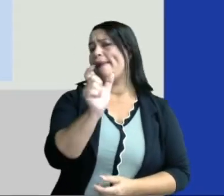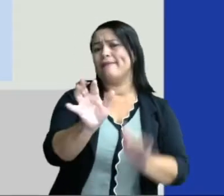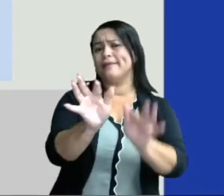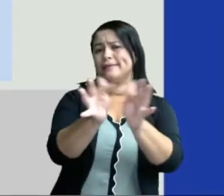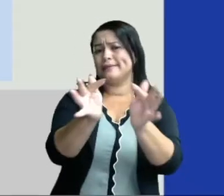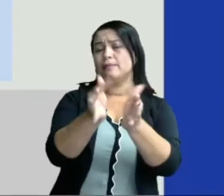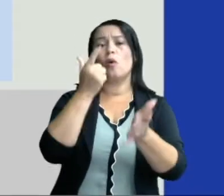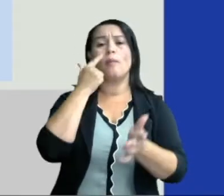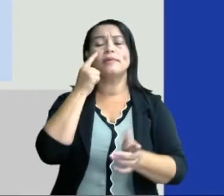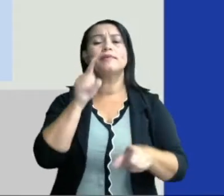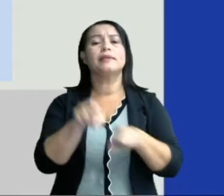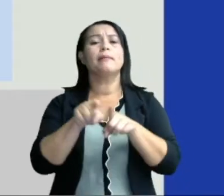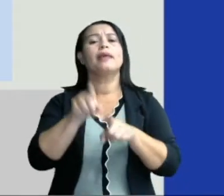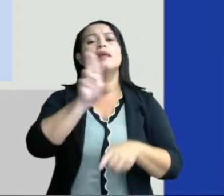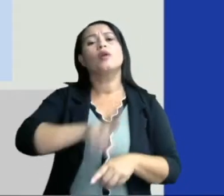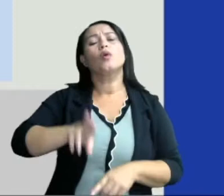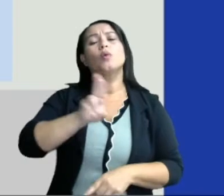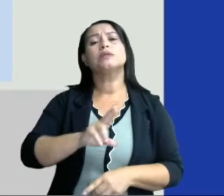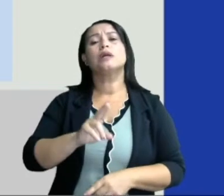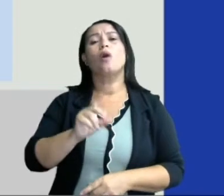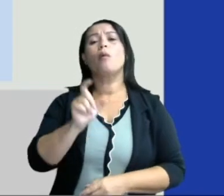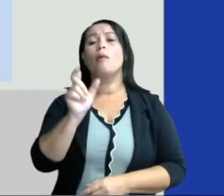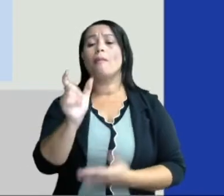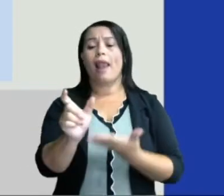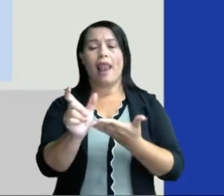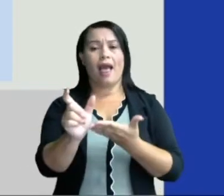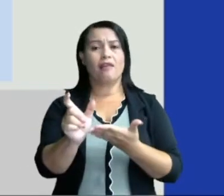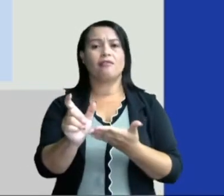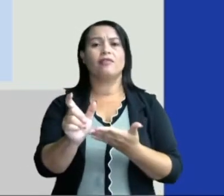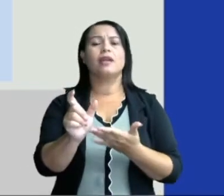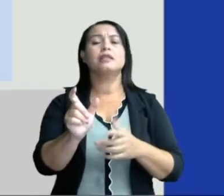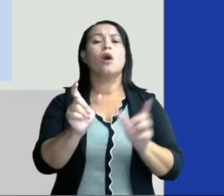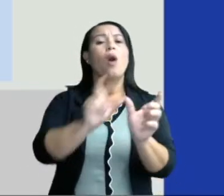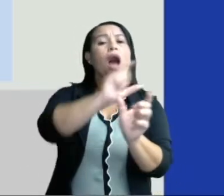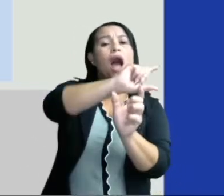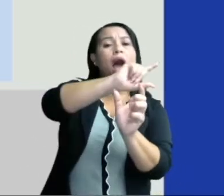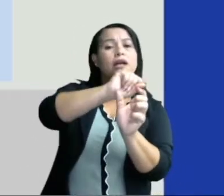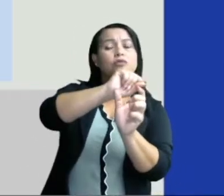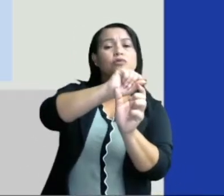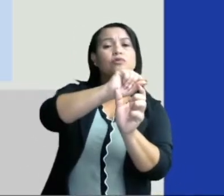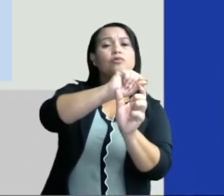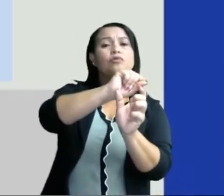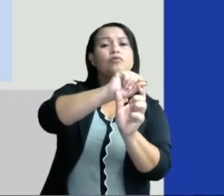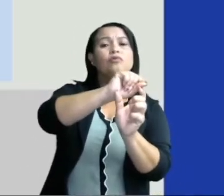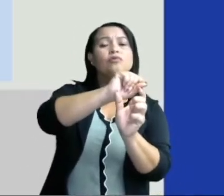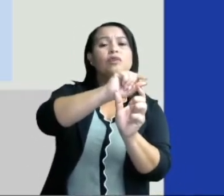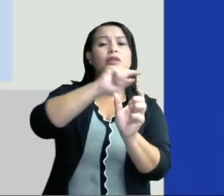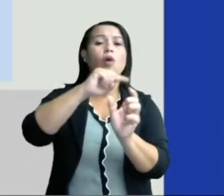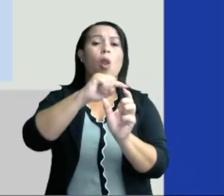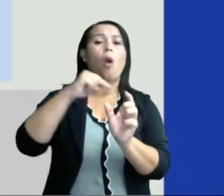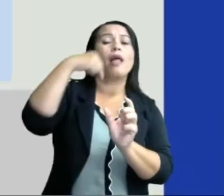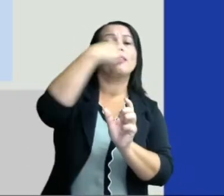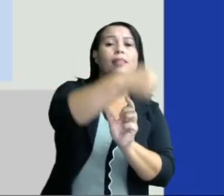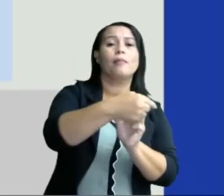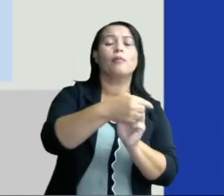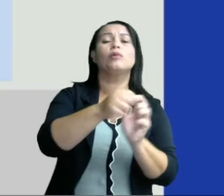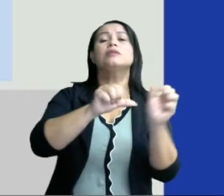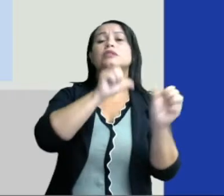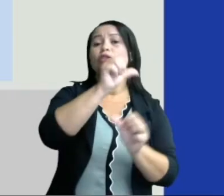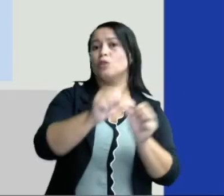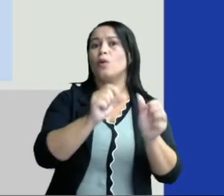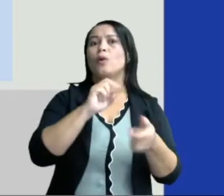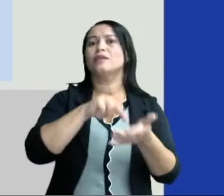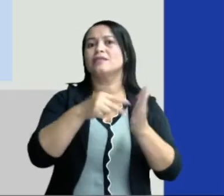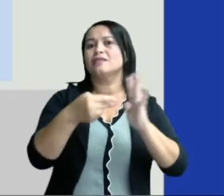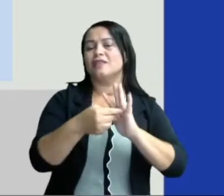existente, que atua como palavra primitiva. O sufixo é colocado depois da palavra primitiva, alterando seu sentido e